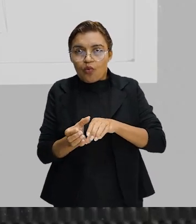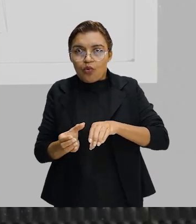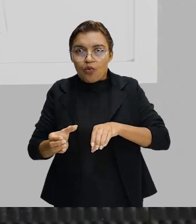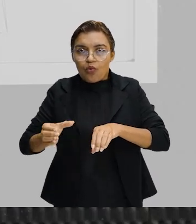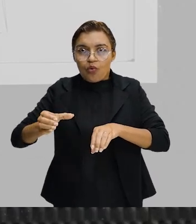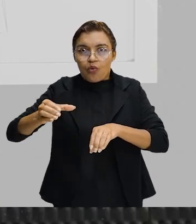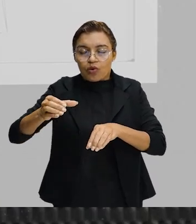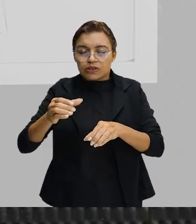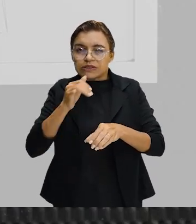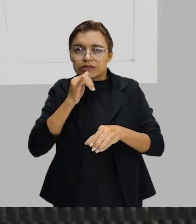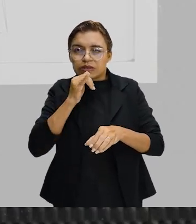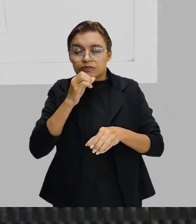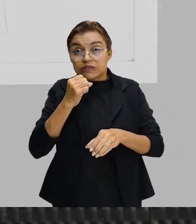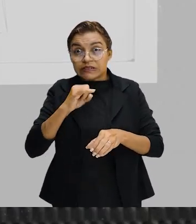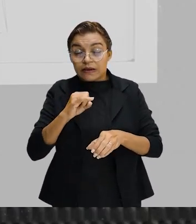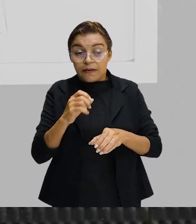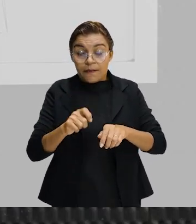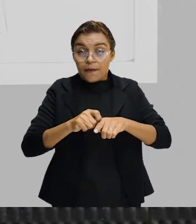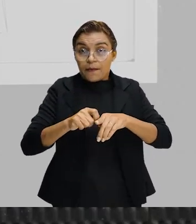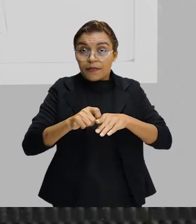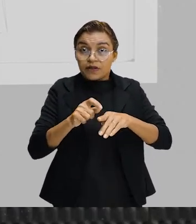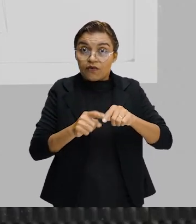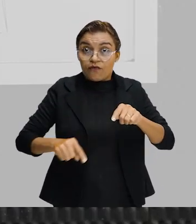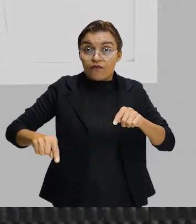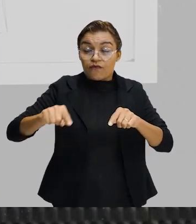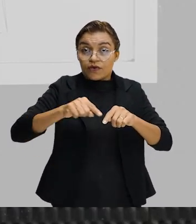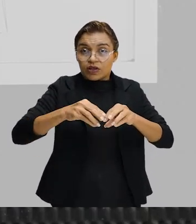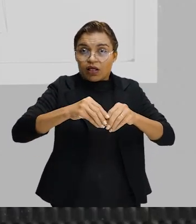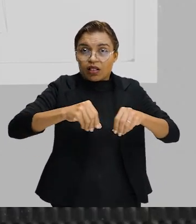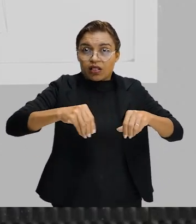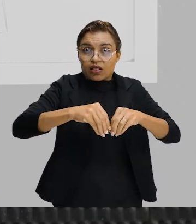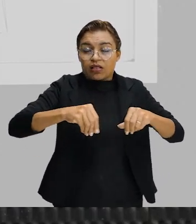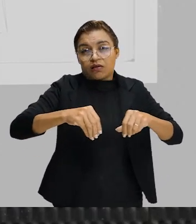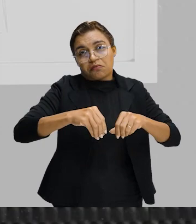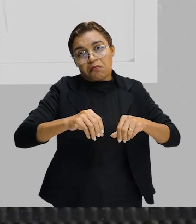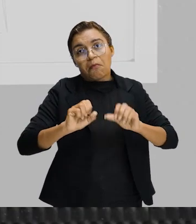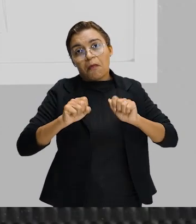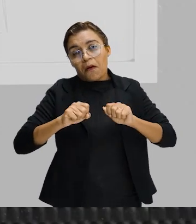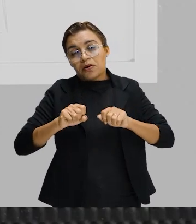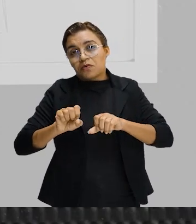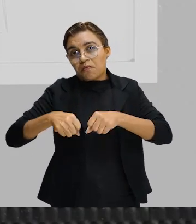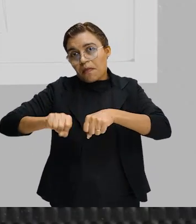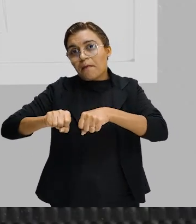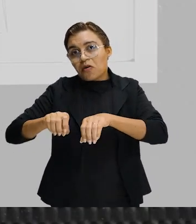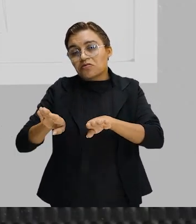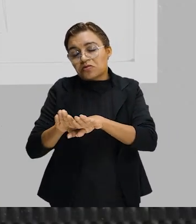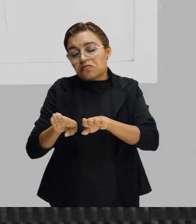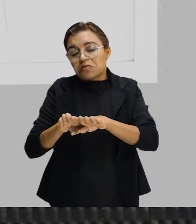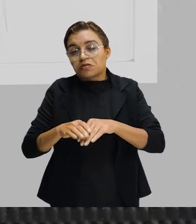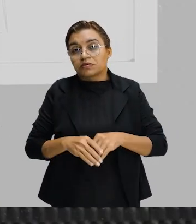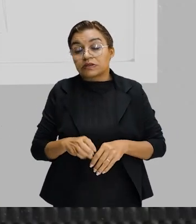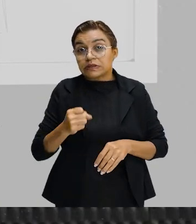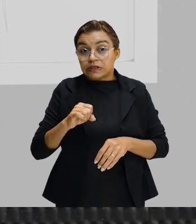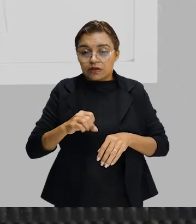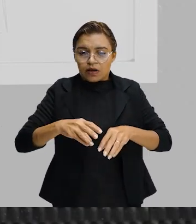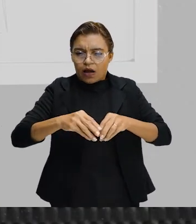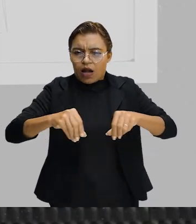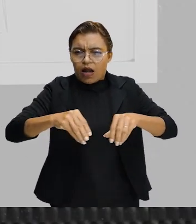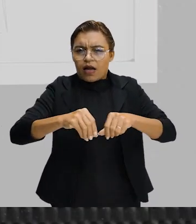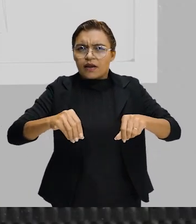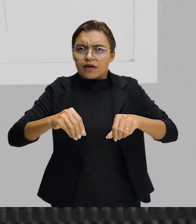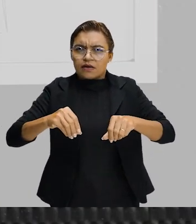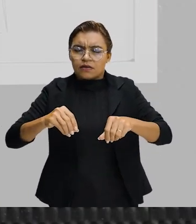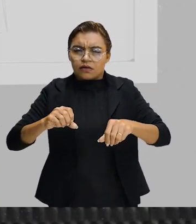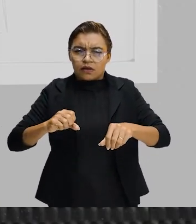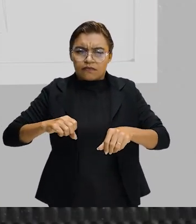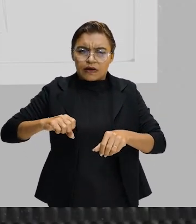com um pneu bem fininho. No momento que ele vai passar pela areia, ou pode ser até uma moto também, né? Ele vai passar pela quantidade de areia, ele fica atolado. Por